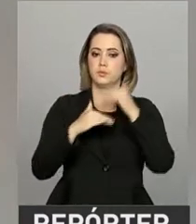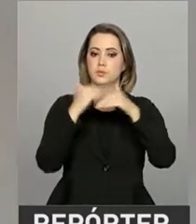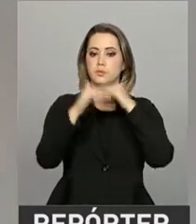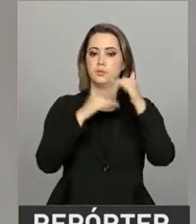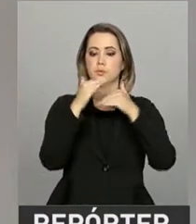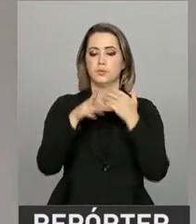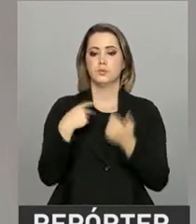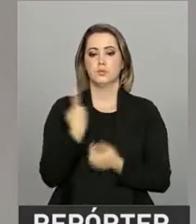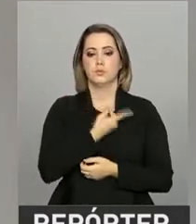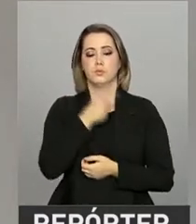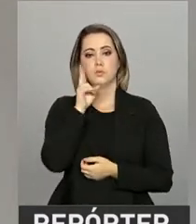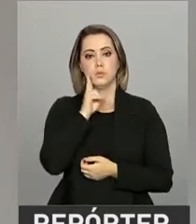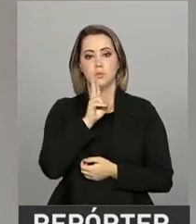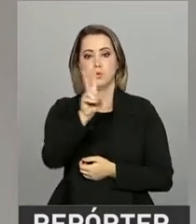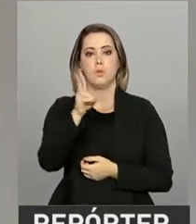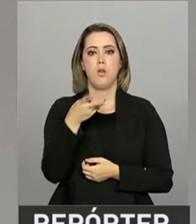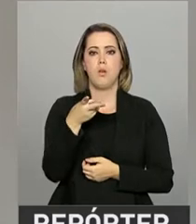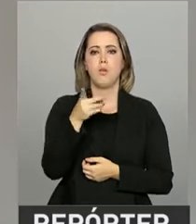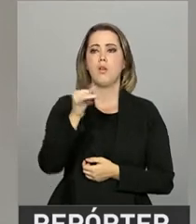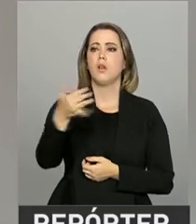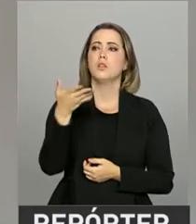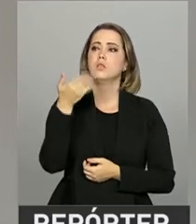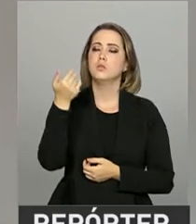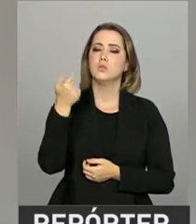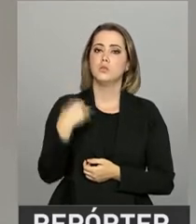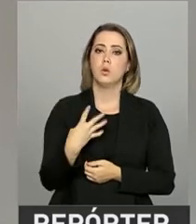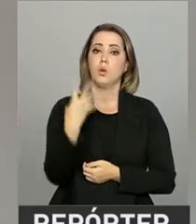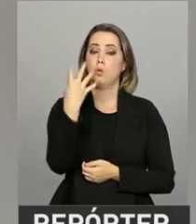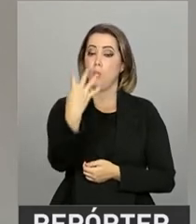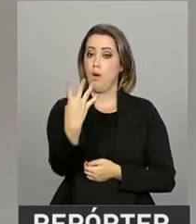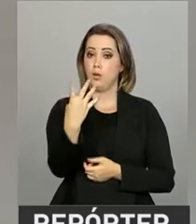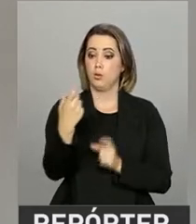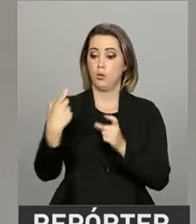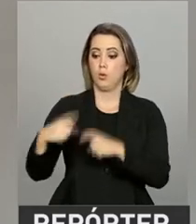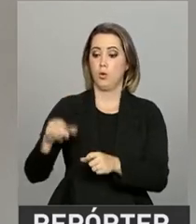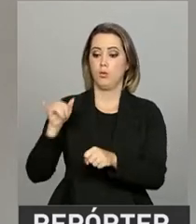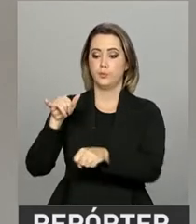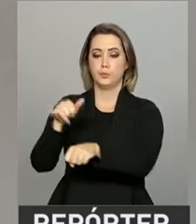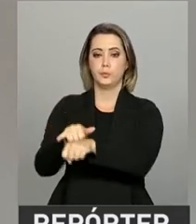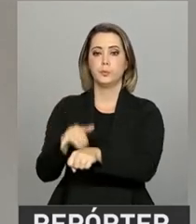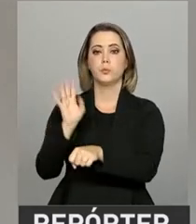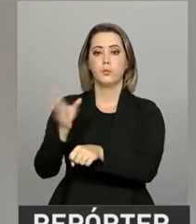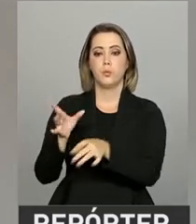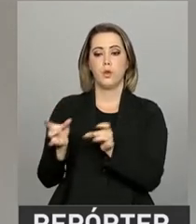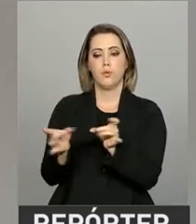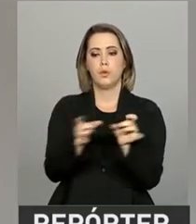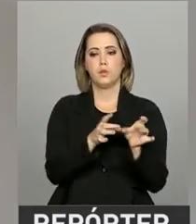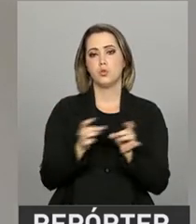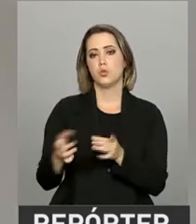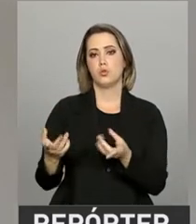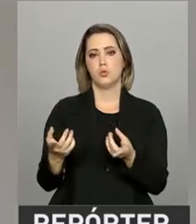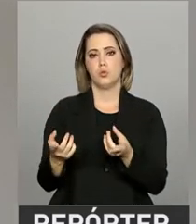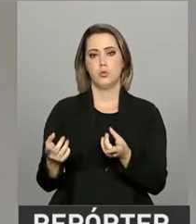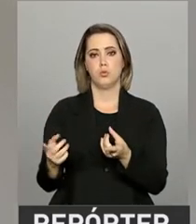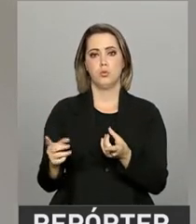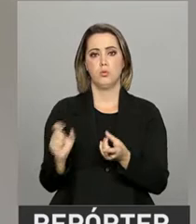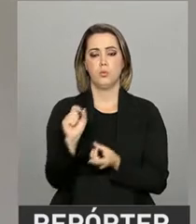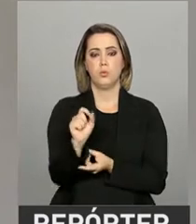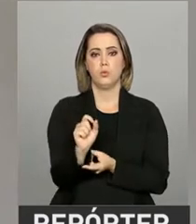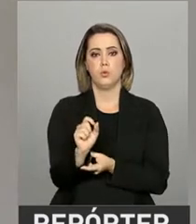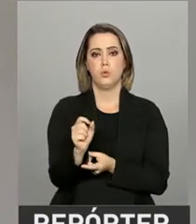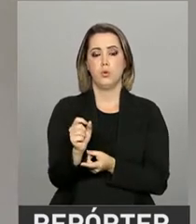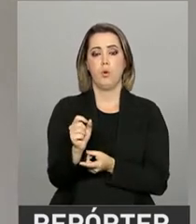nós verificamos que há dias atrás 4 aeroportos foram concedidos